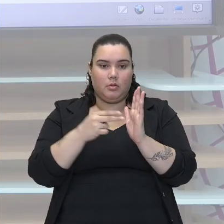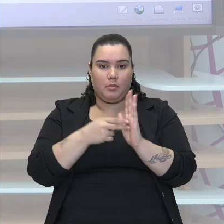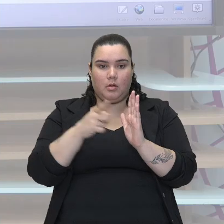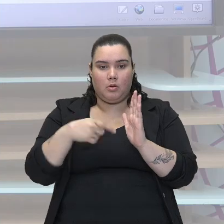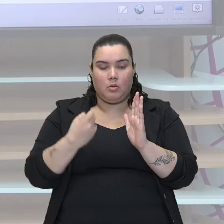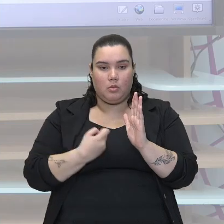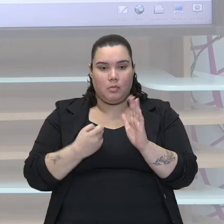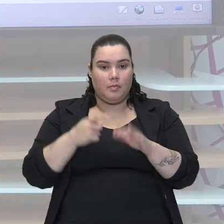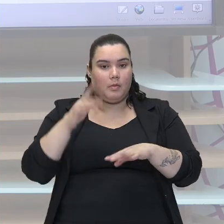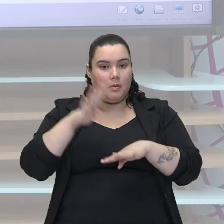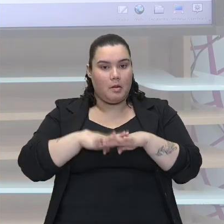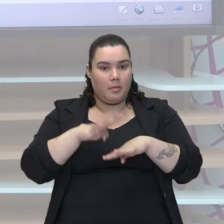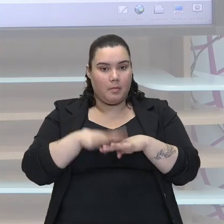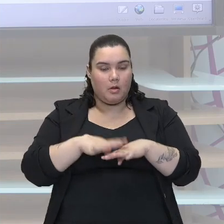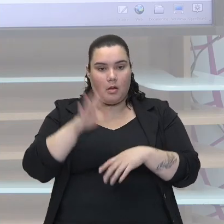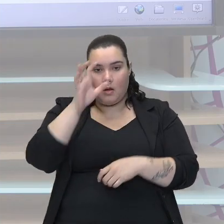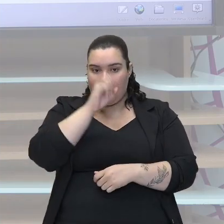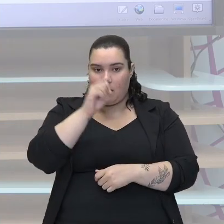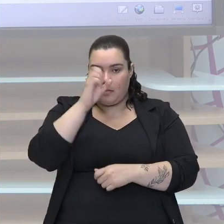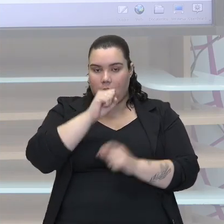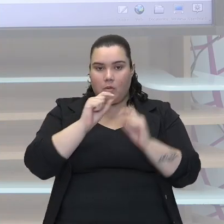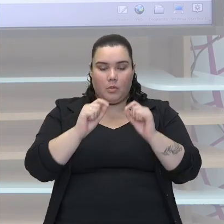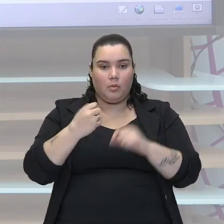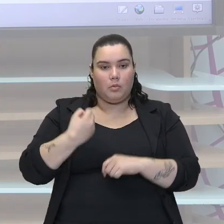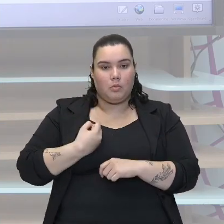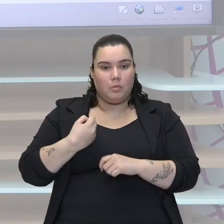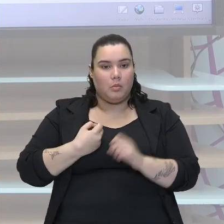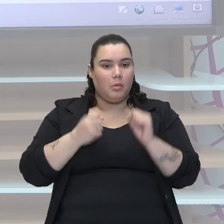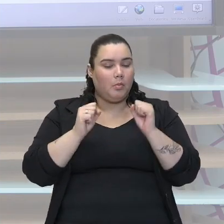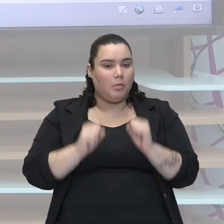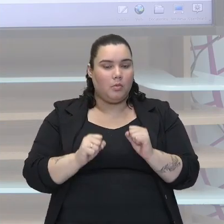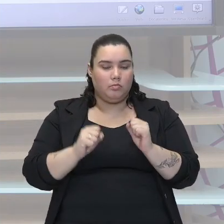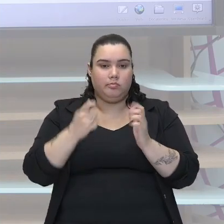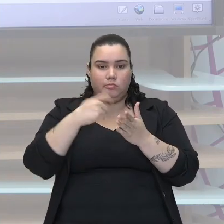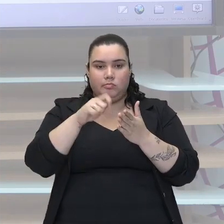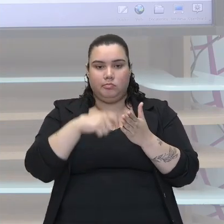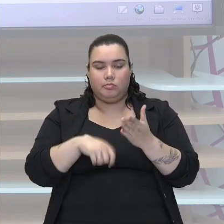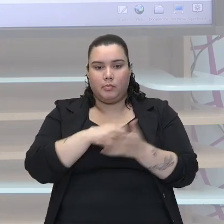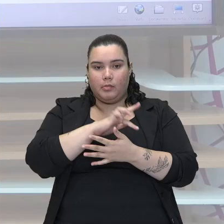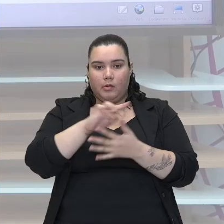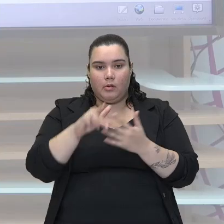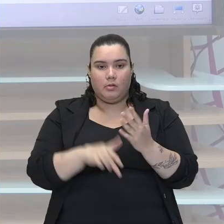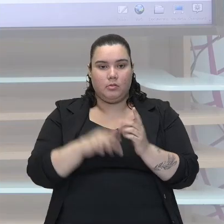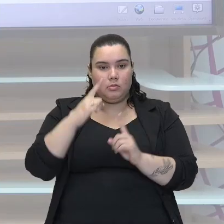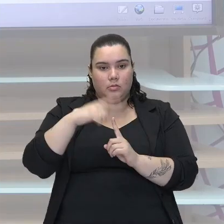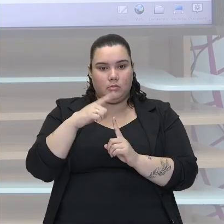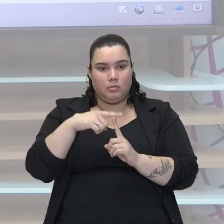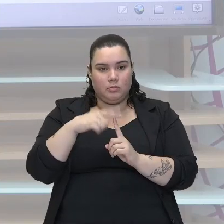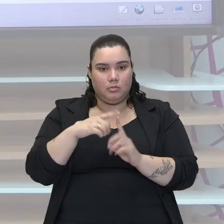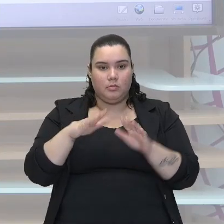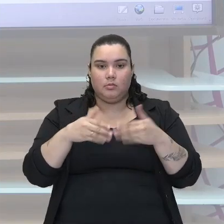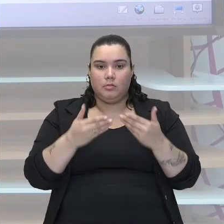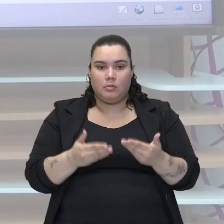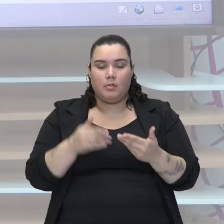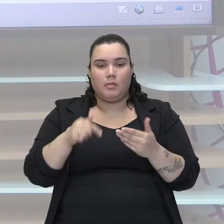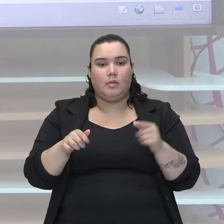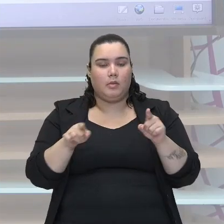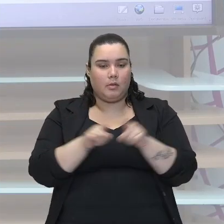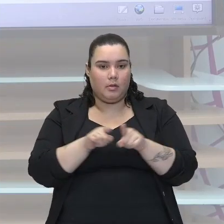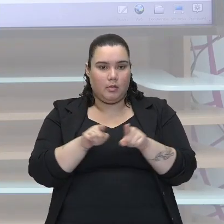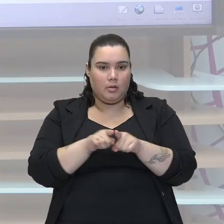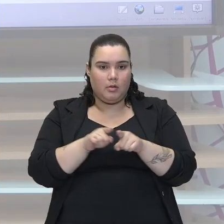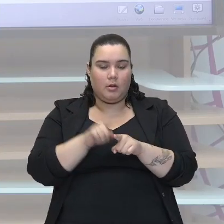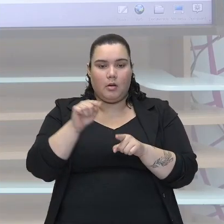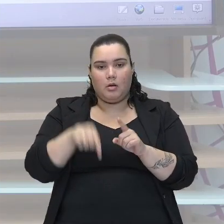Na matemática, a gente aprende que um número ele pode ser escrito de diversas maneiras. Então, essa também é